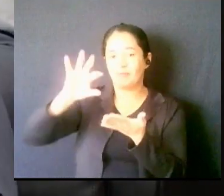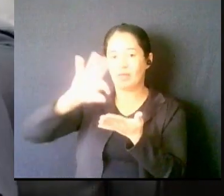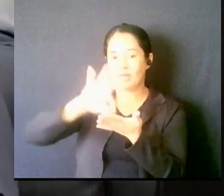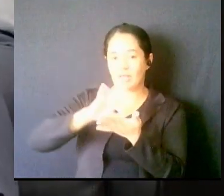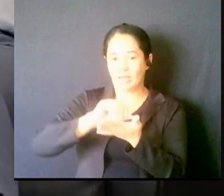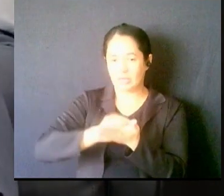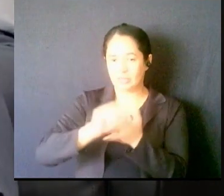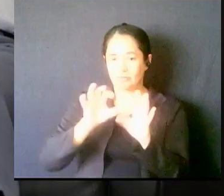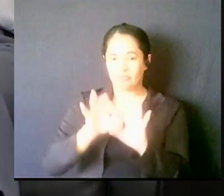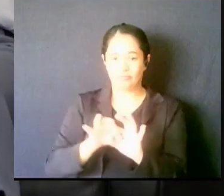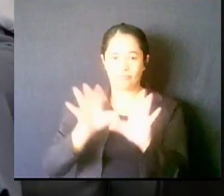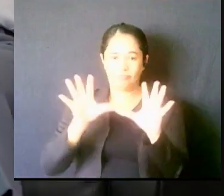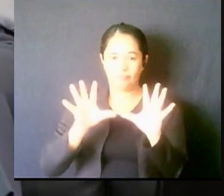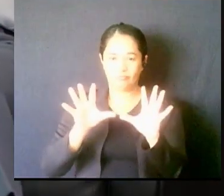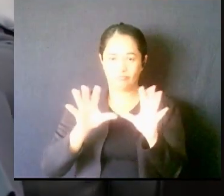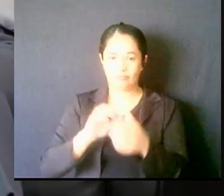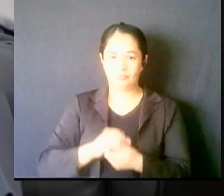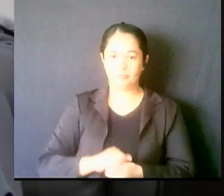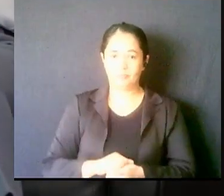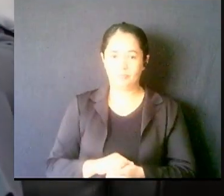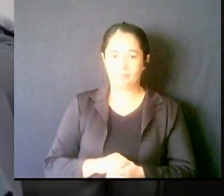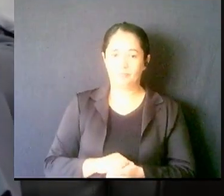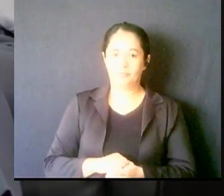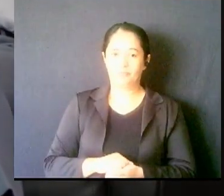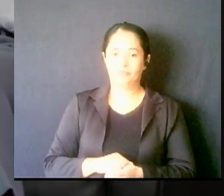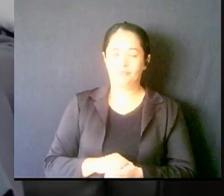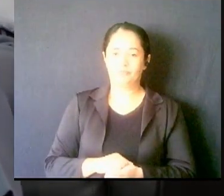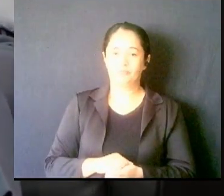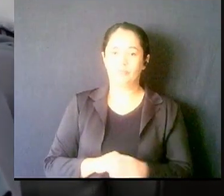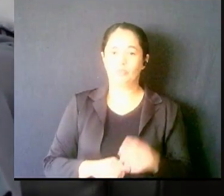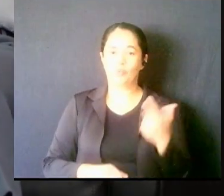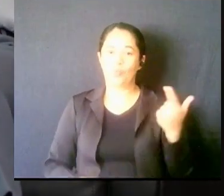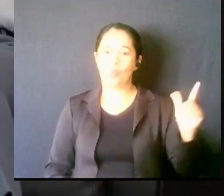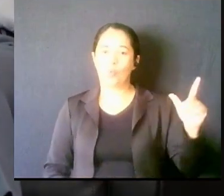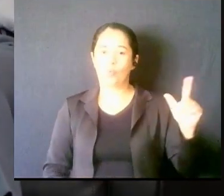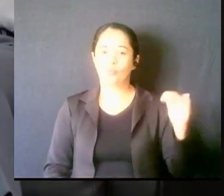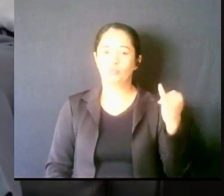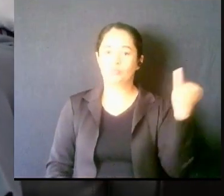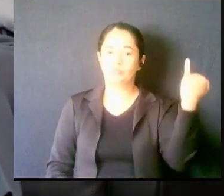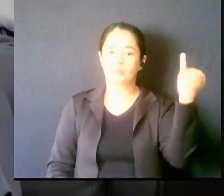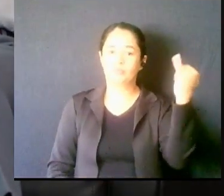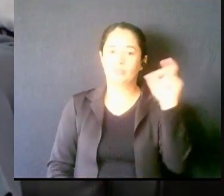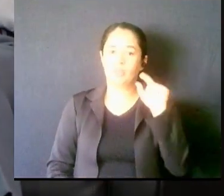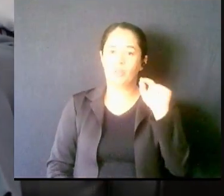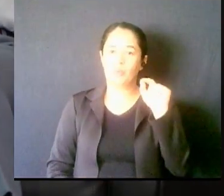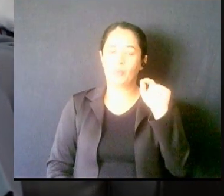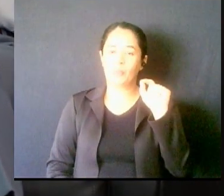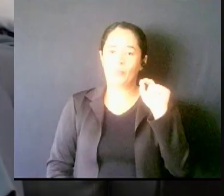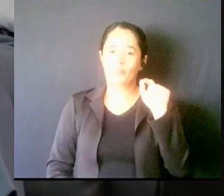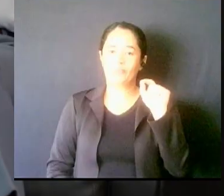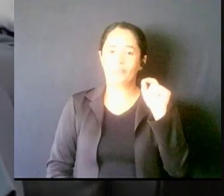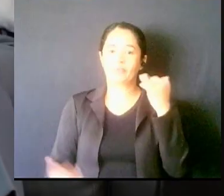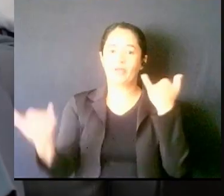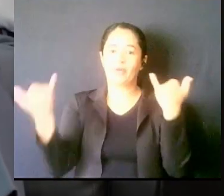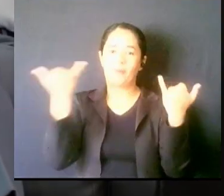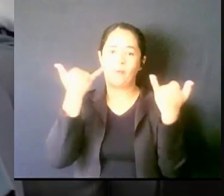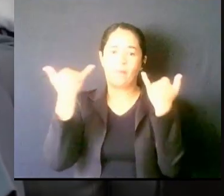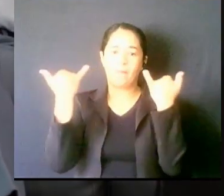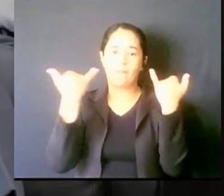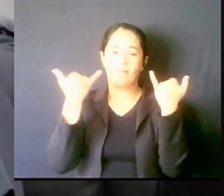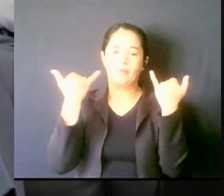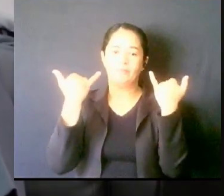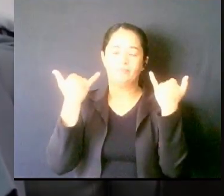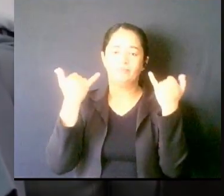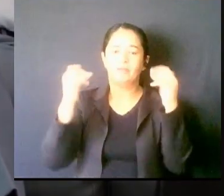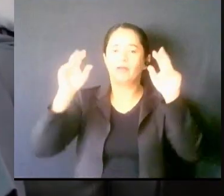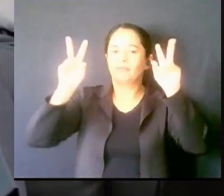invasivos. Tem uma questão importante, que a informação é um dos aspectos do acesso aos